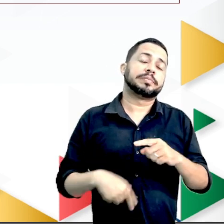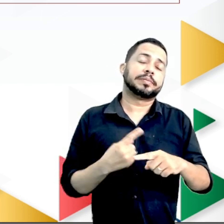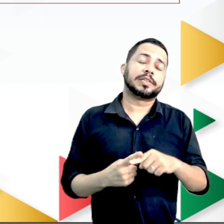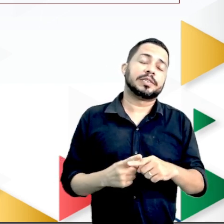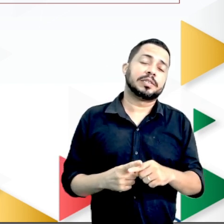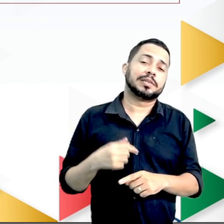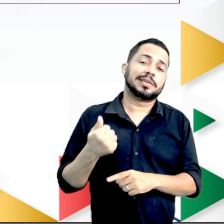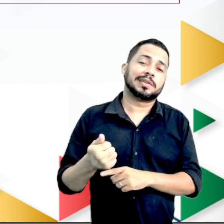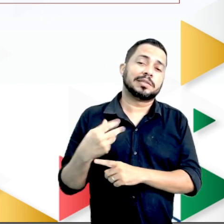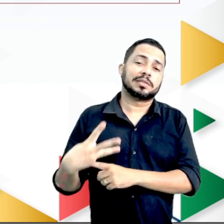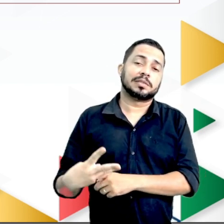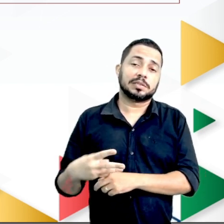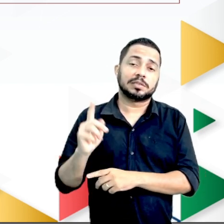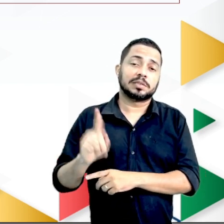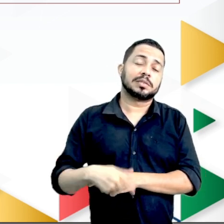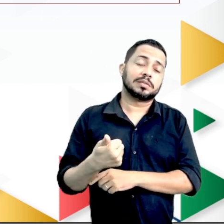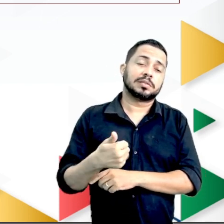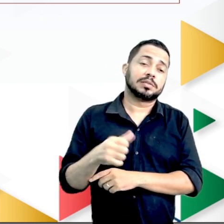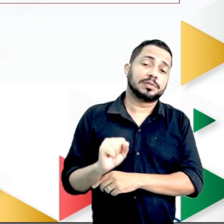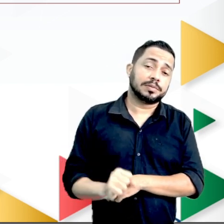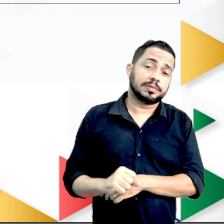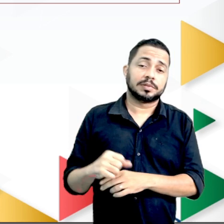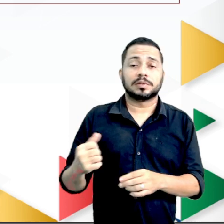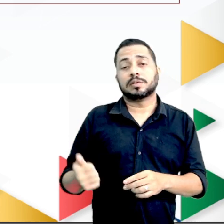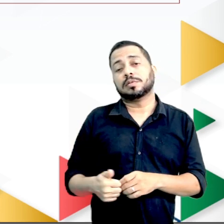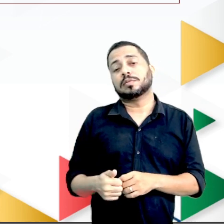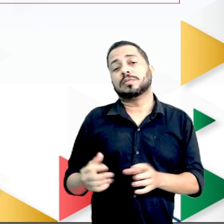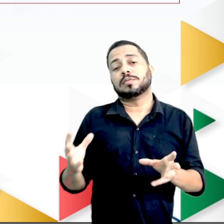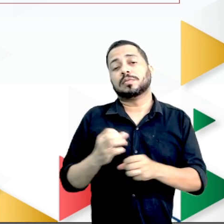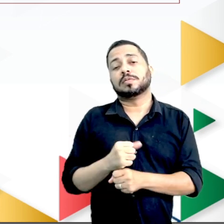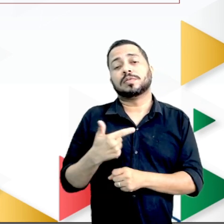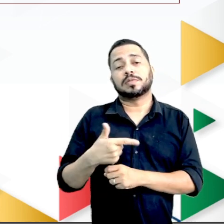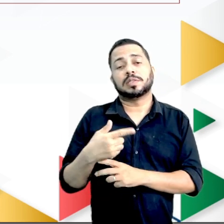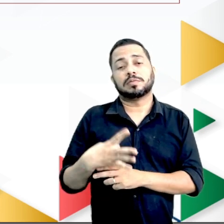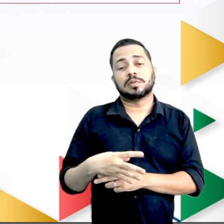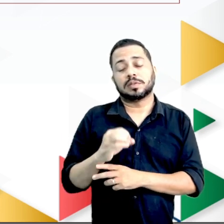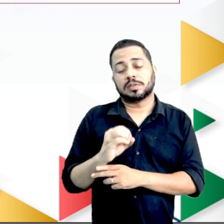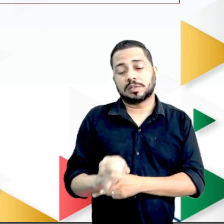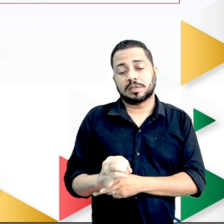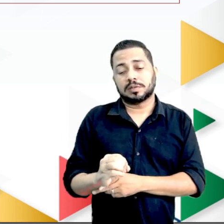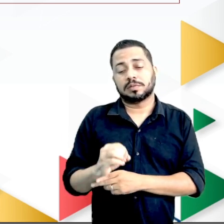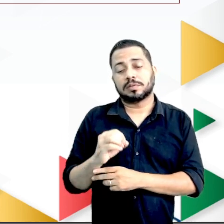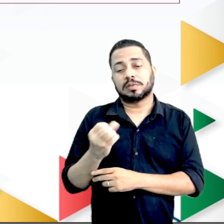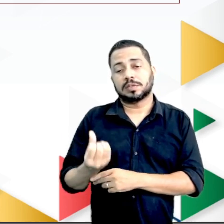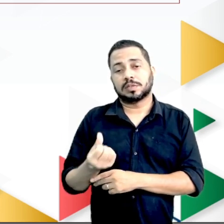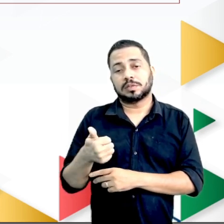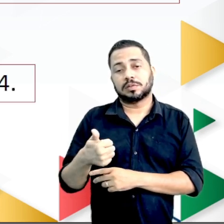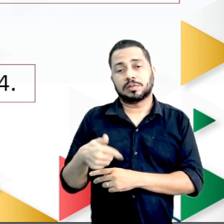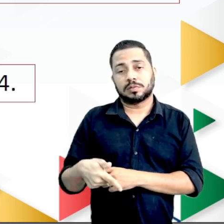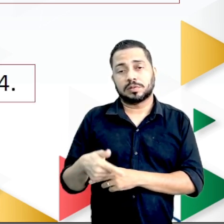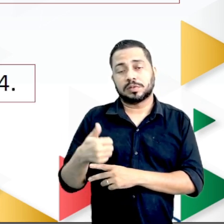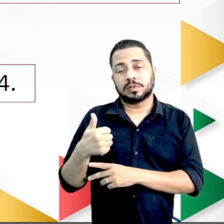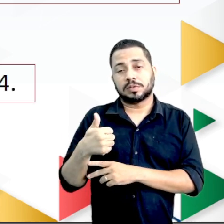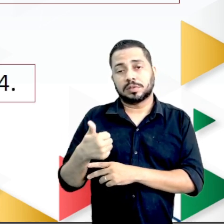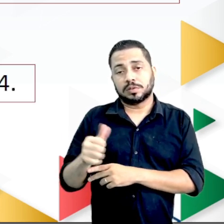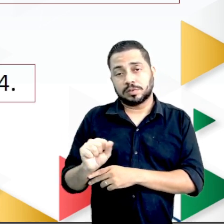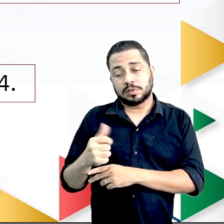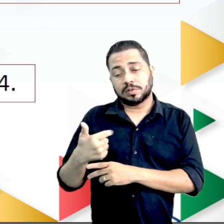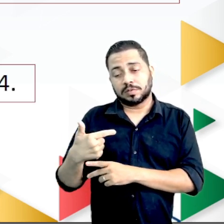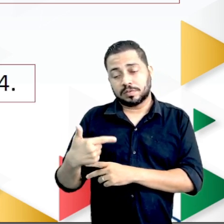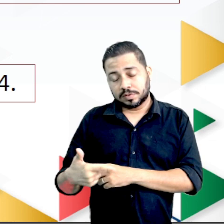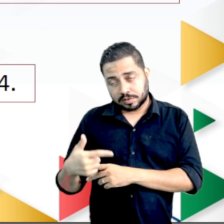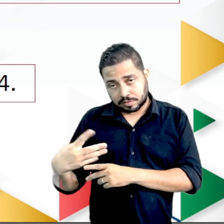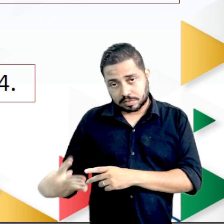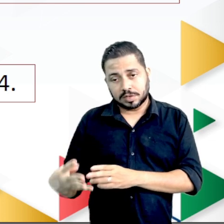o A3, que é o 18. Então, 6 mais 18, 24. Então, tem 0, 6, 12, 18, 24. Essa é